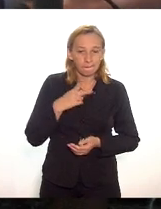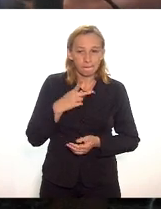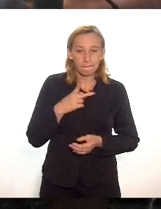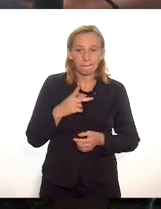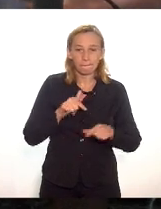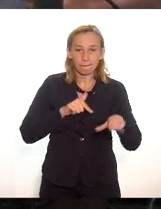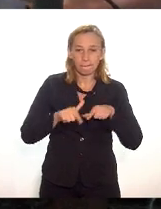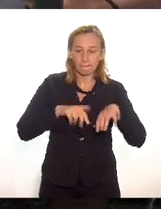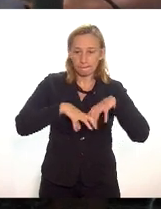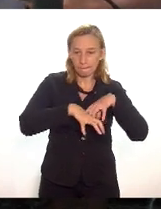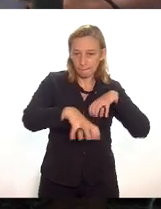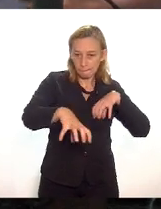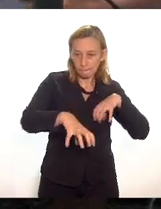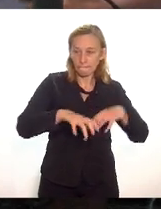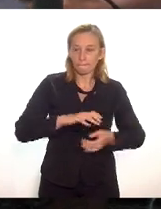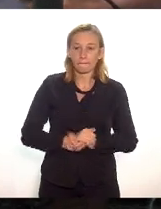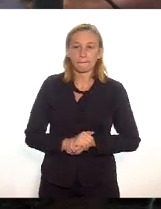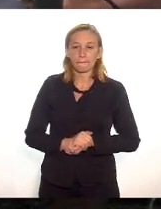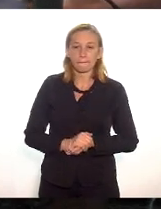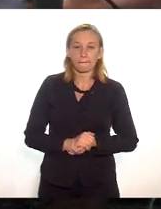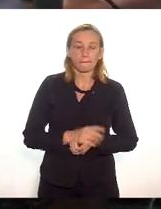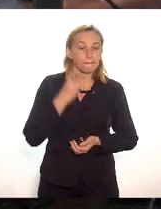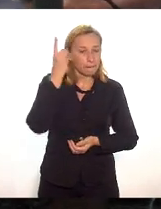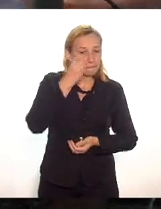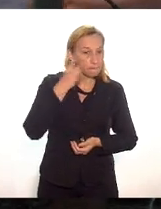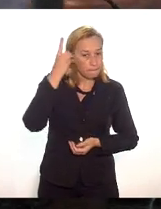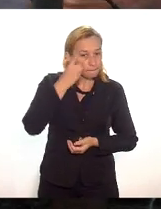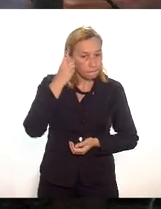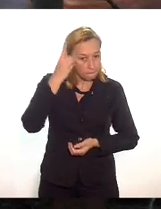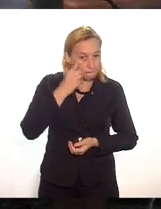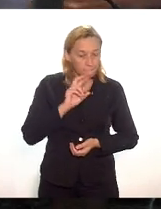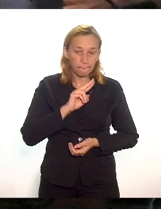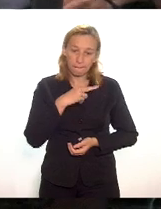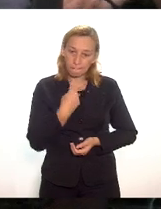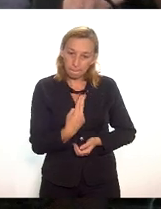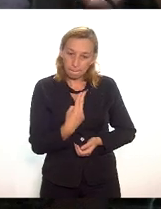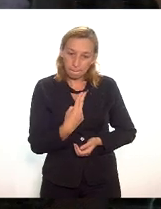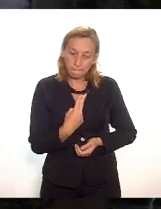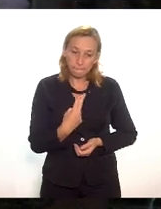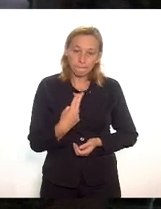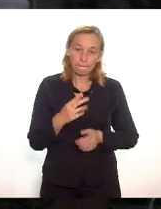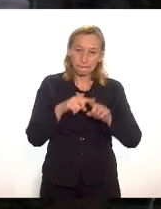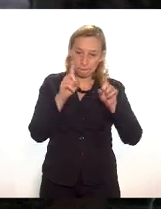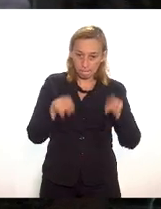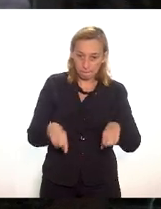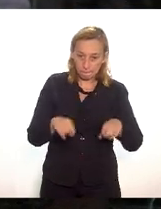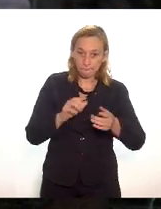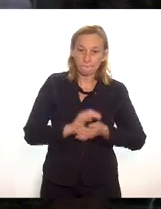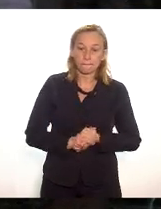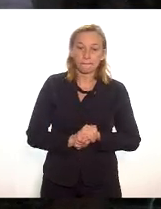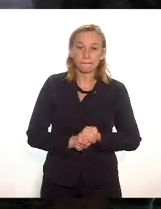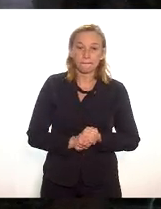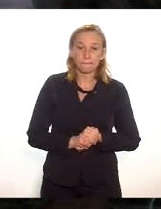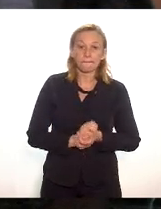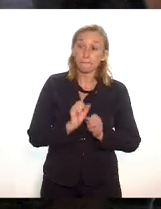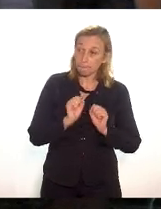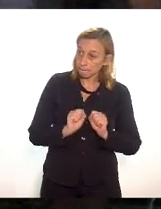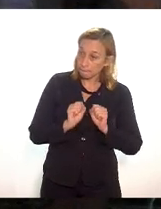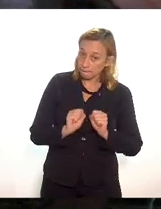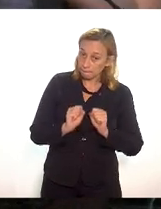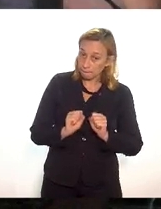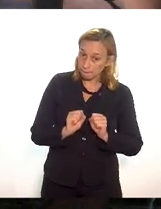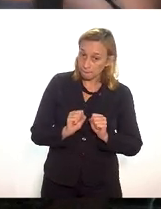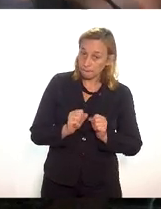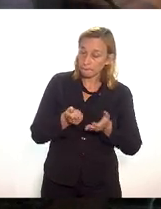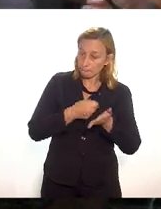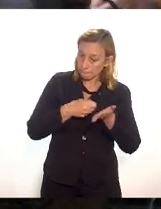trabalho remoto, quer seja do parlamentar ou do funcionário. Vossa Excelência pode fazer, poderá fazer